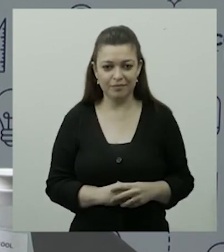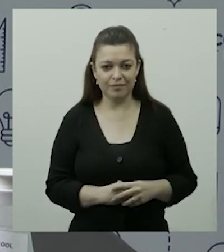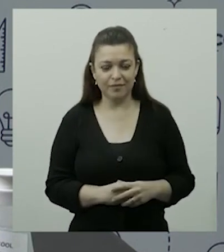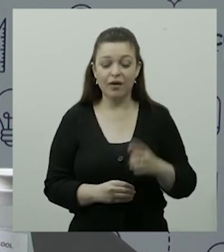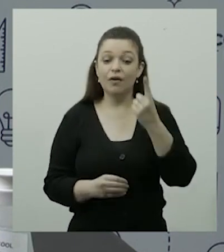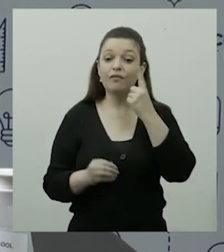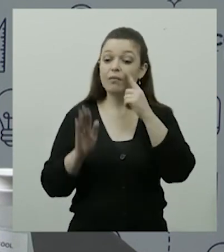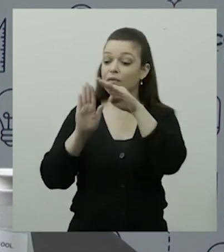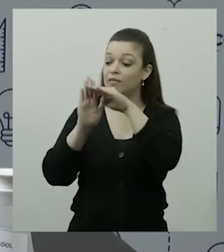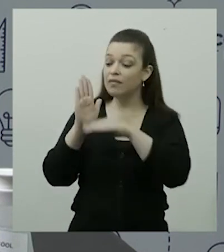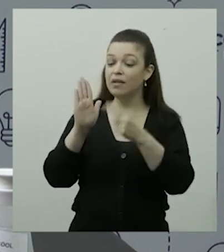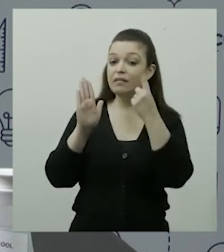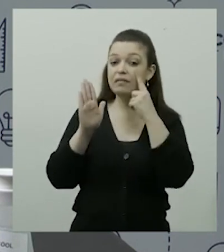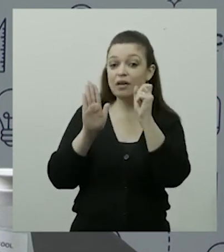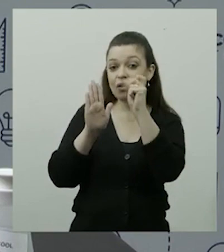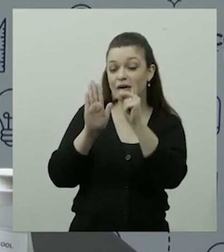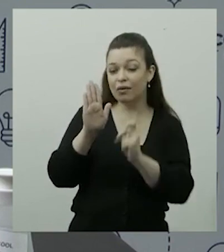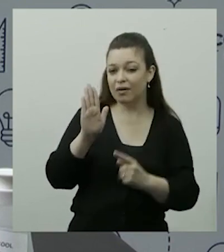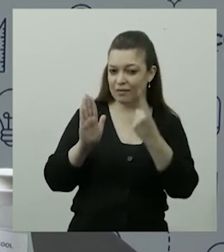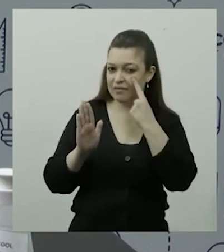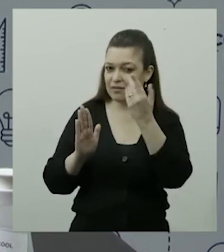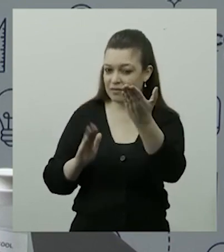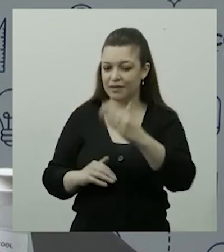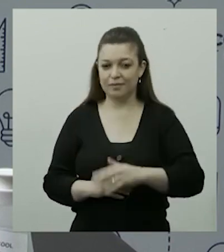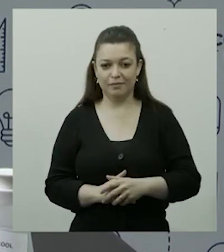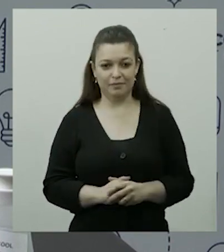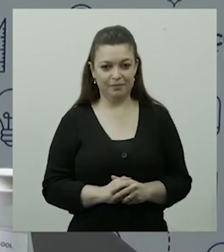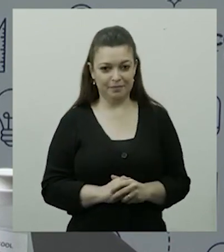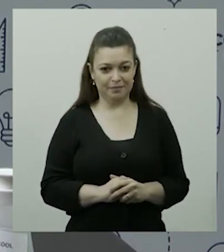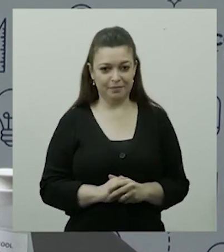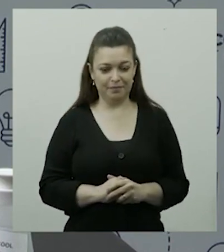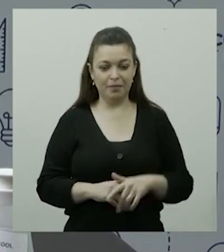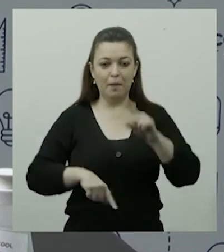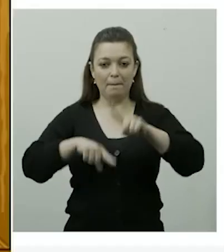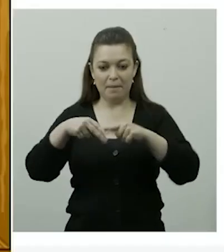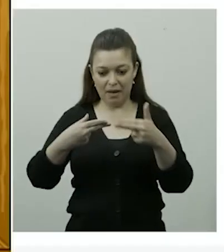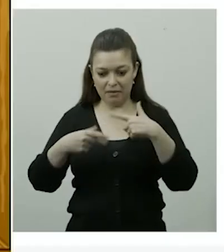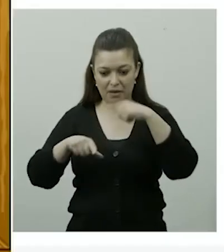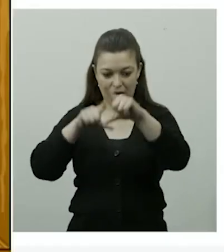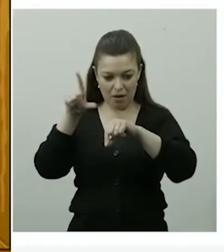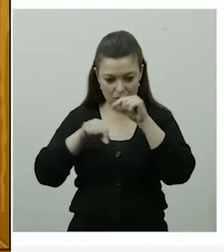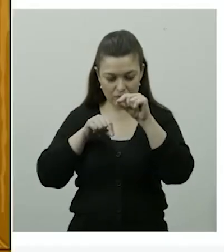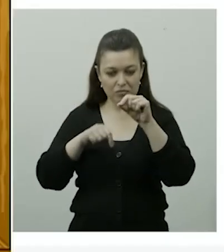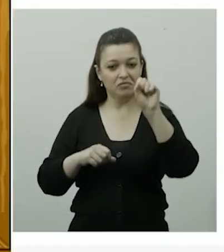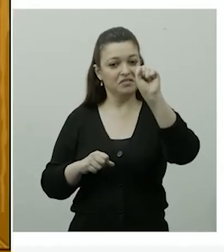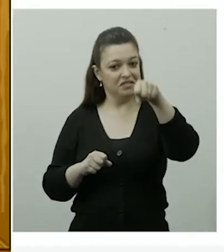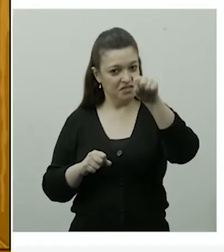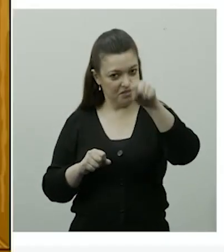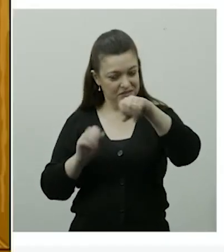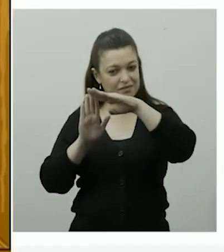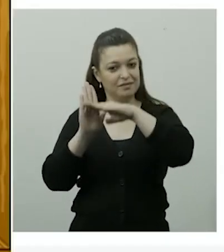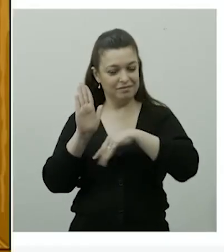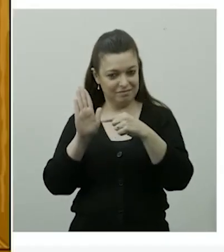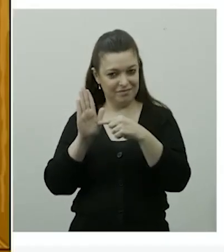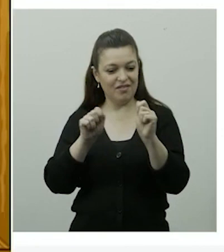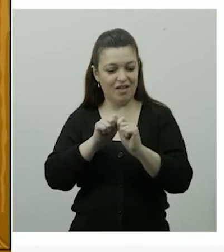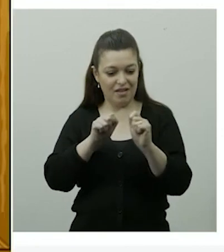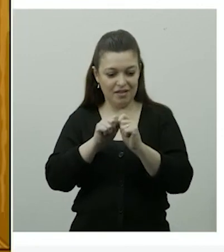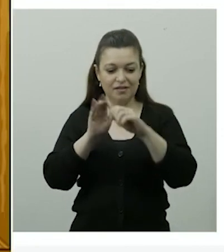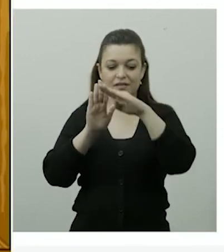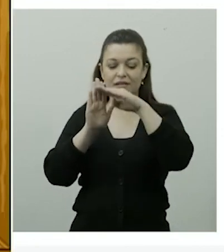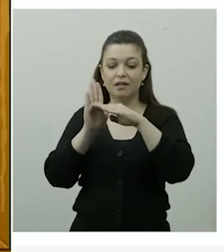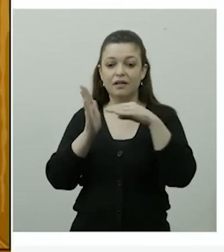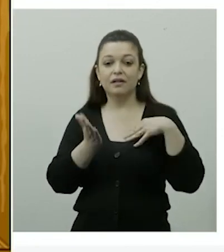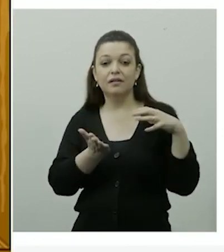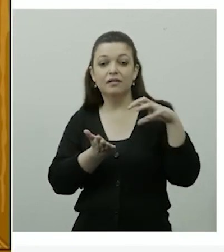rotina, então, da nossa aula de hoje? Vamos lá. Separamos os materiais? Sim. Fizemos